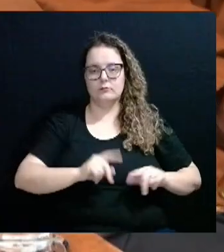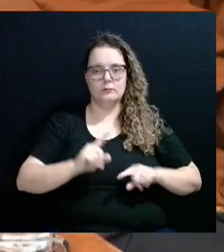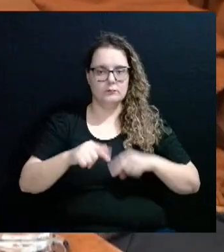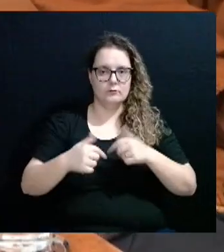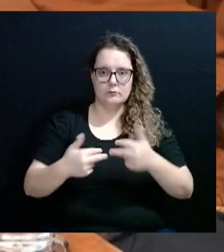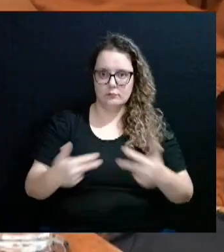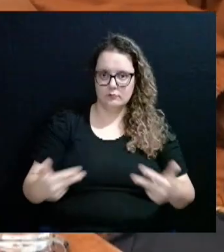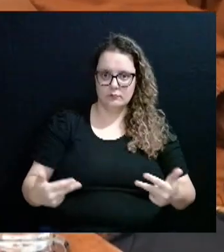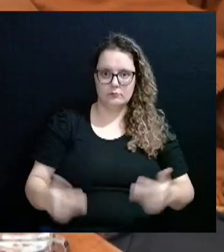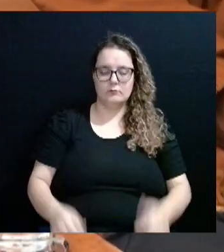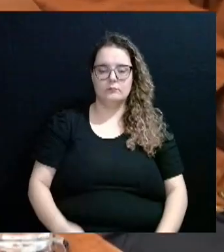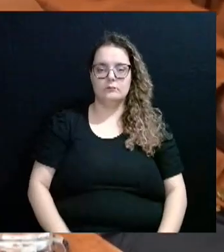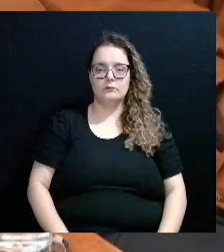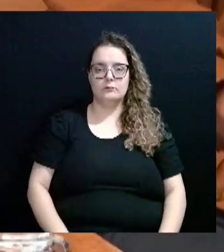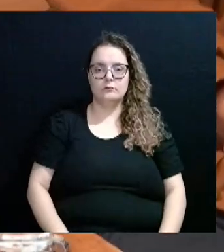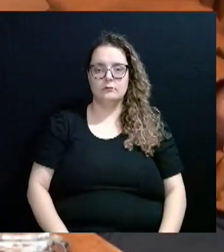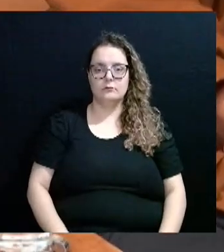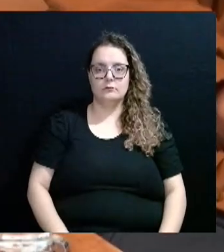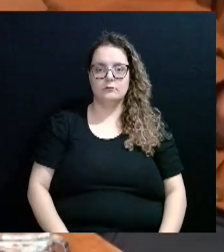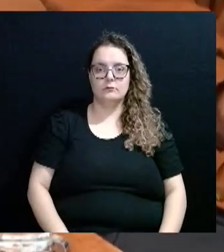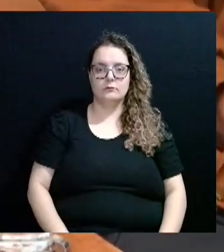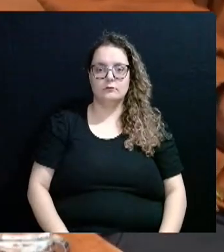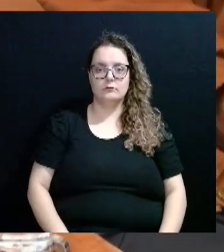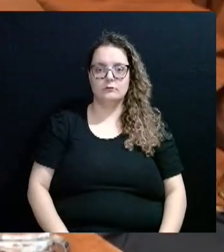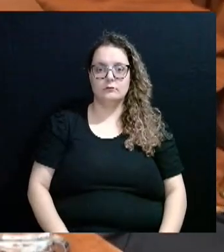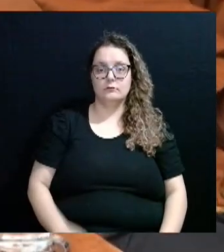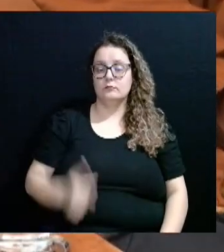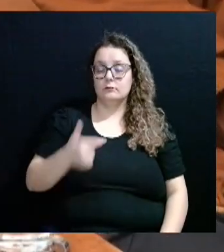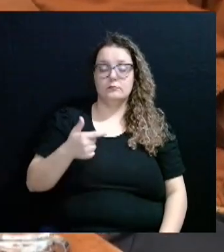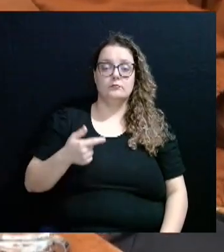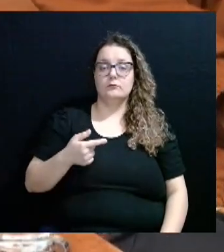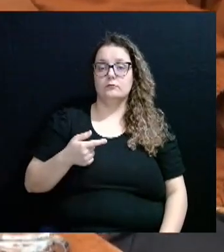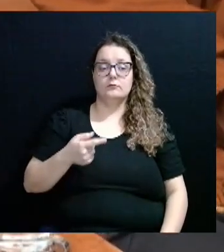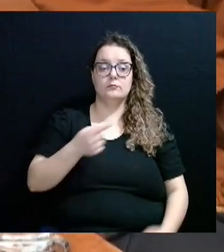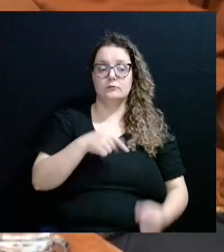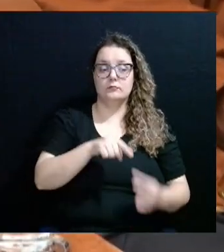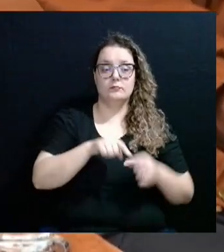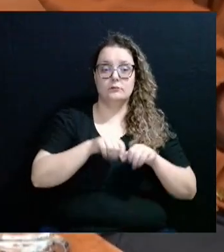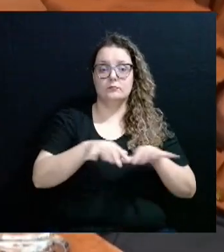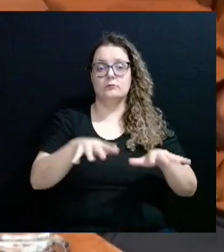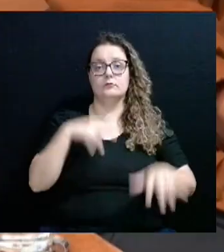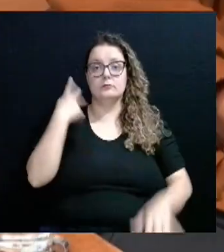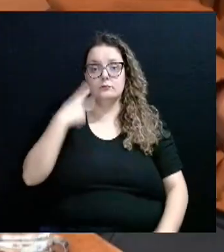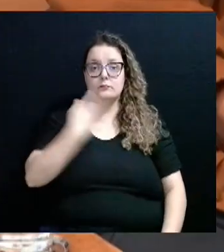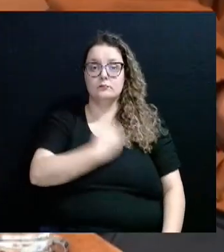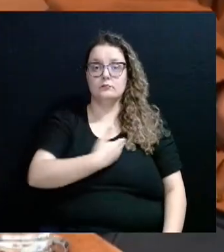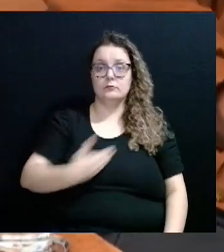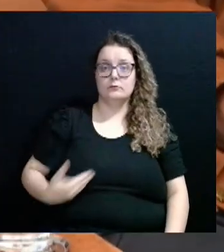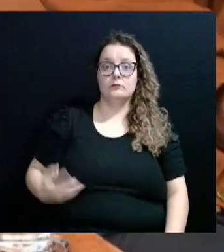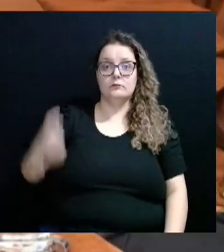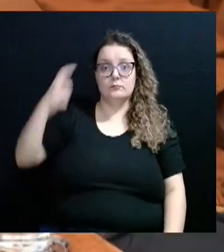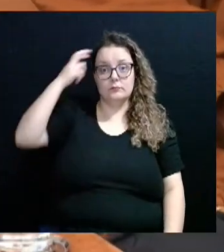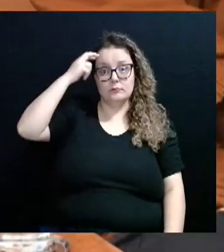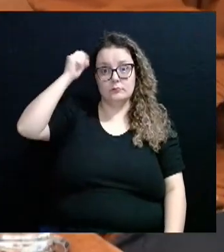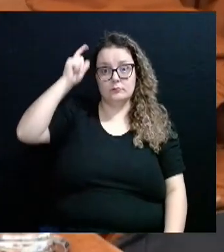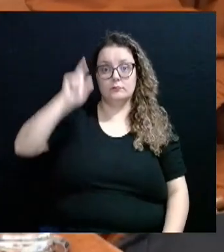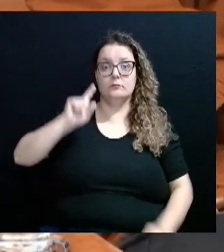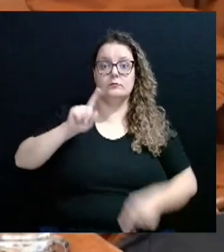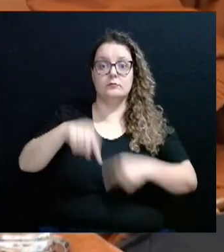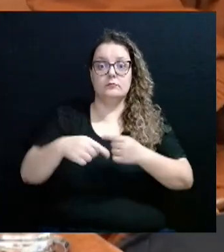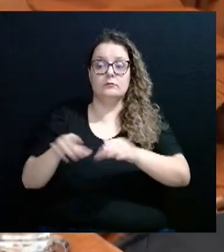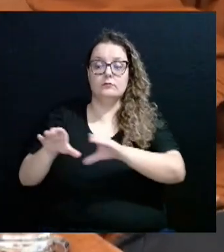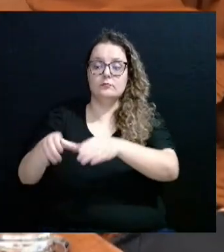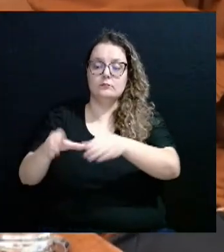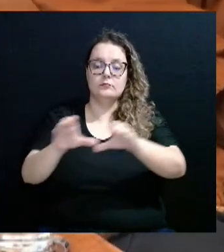não tem alcançado as políticas públicas da cultura como os outros grupos da cidade